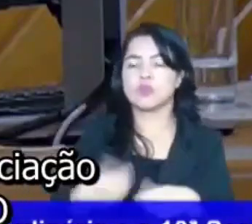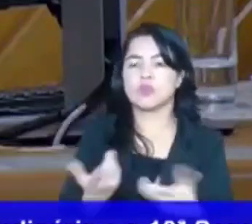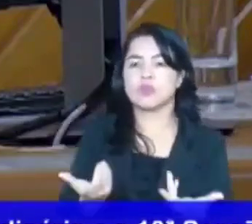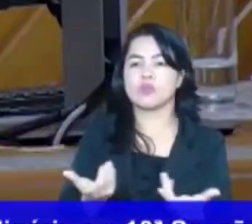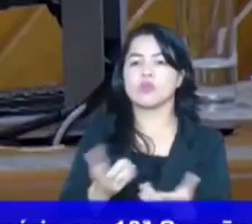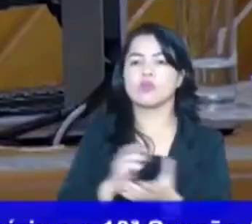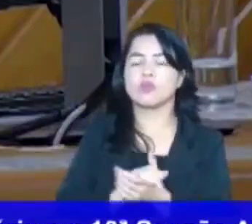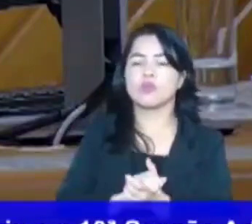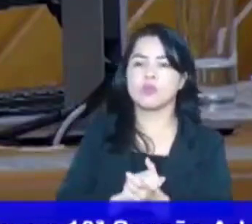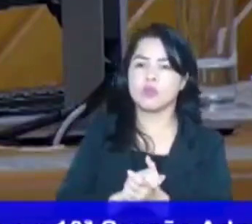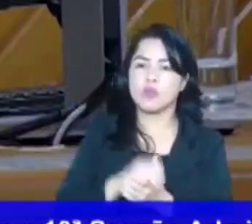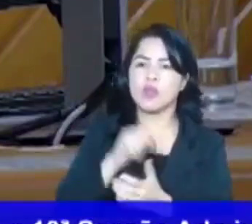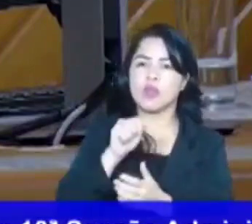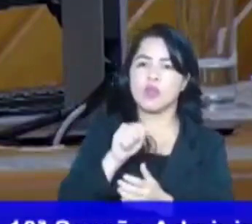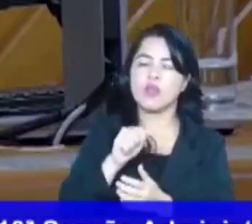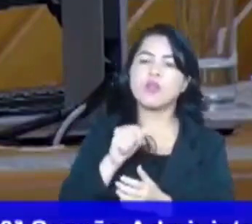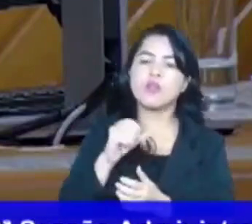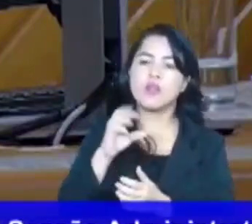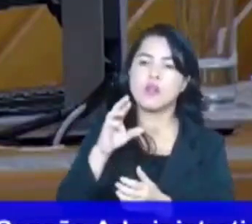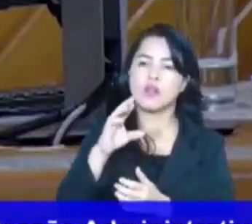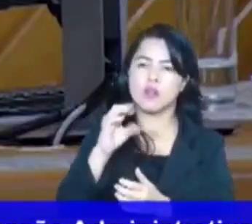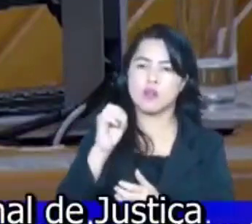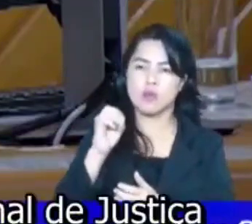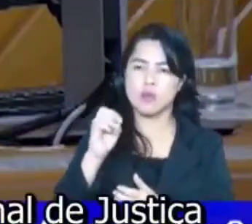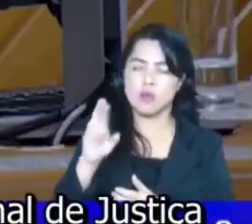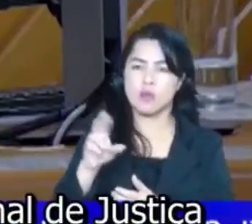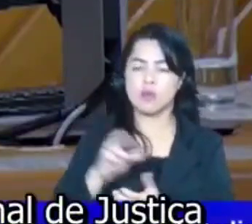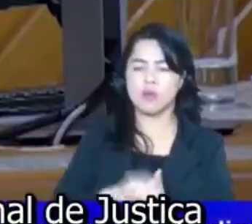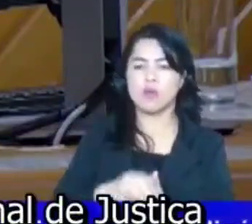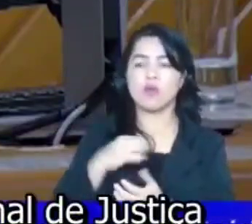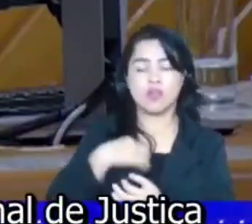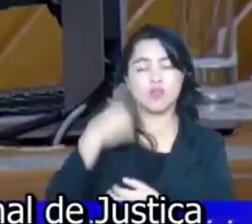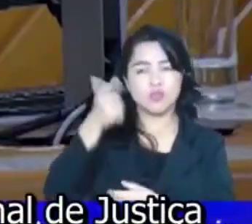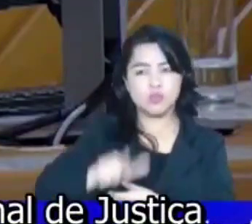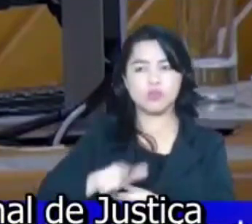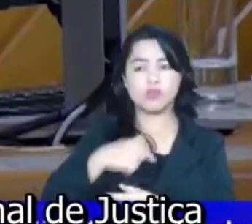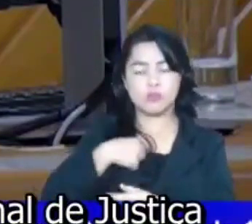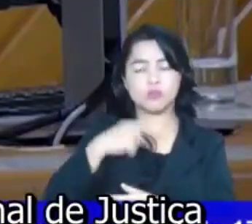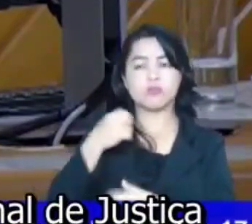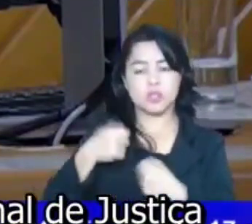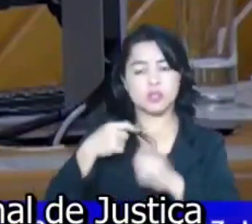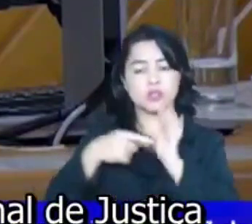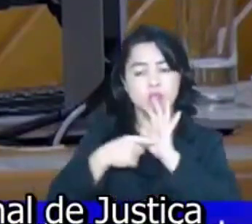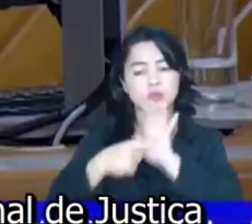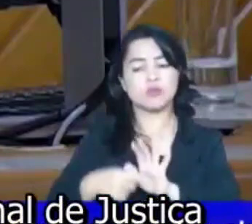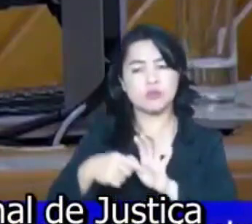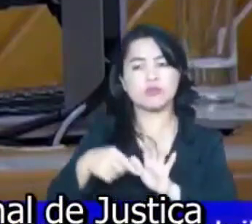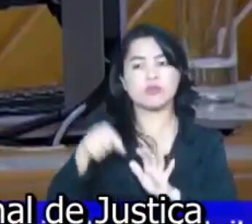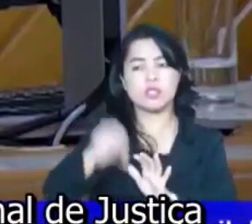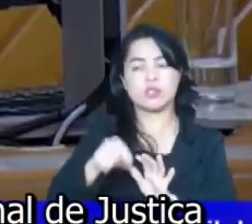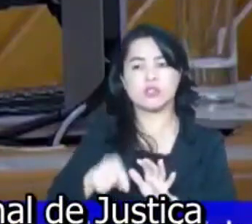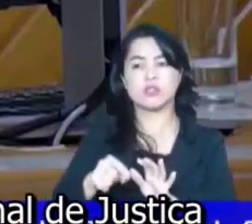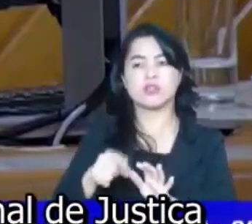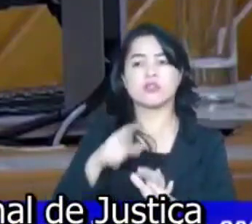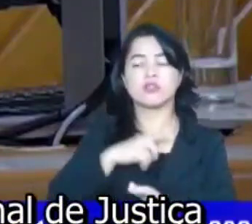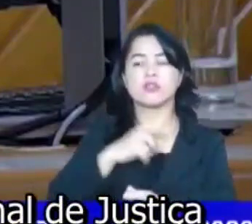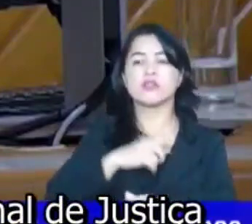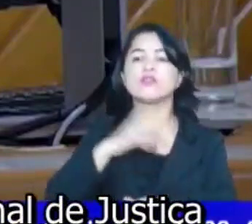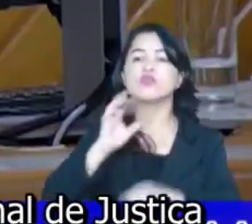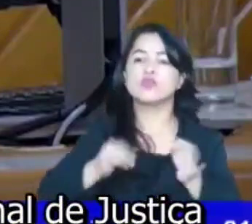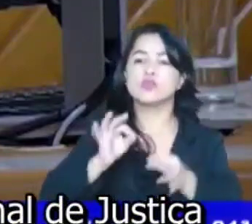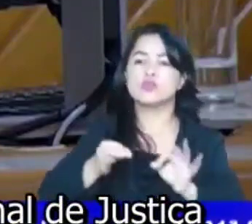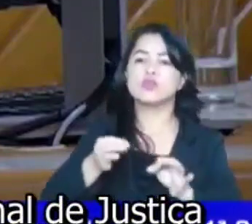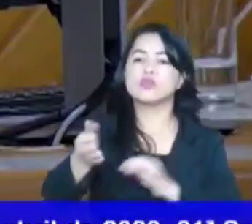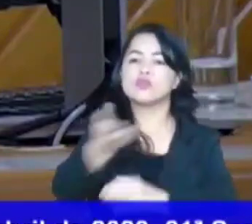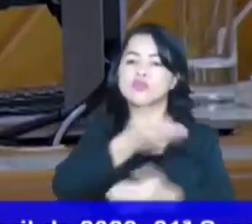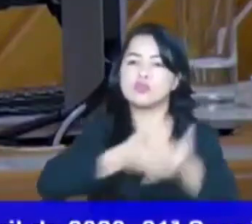juízo ACO. Então, repito, há que se reafirmar aqui a jurisprudência pacífica do Superior